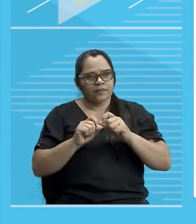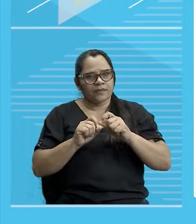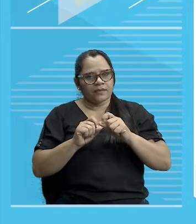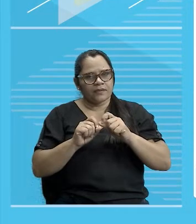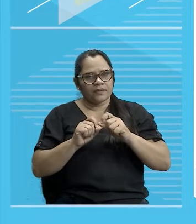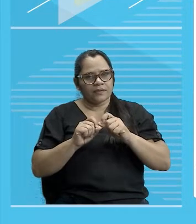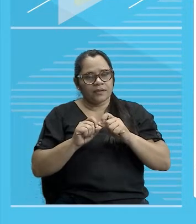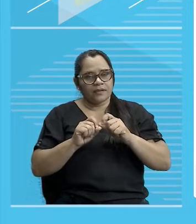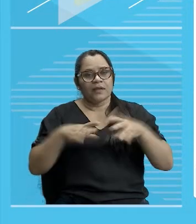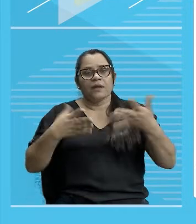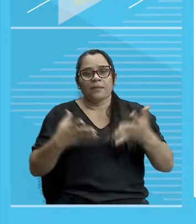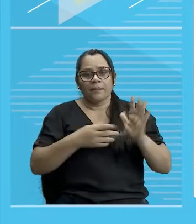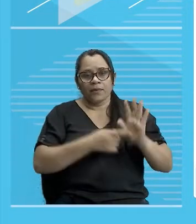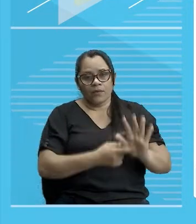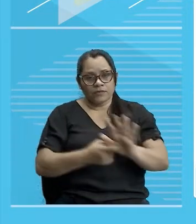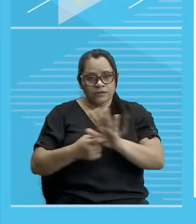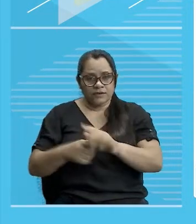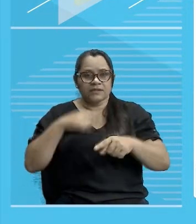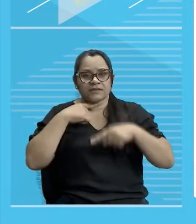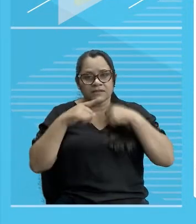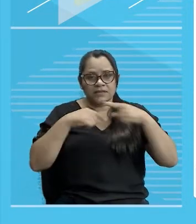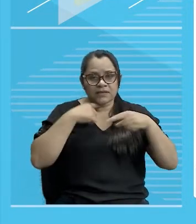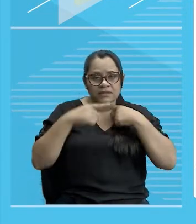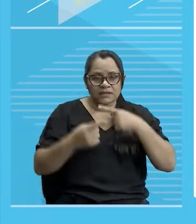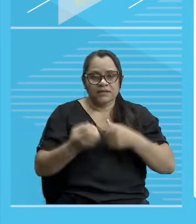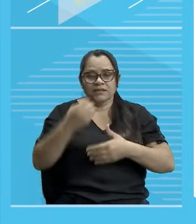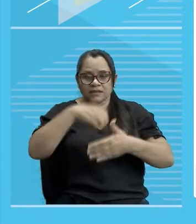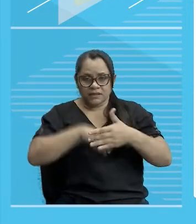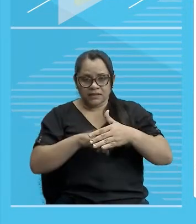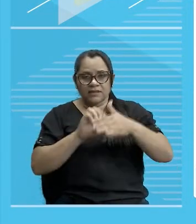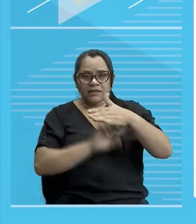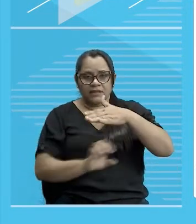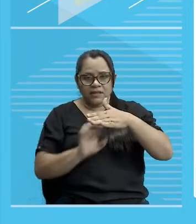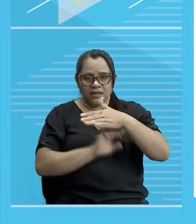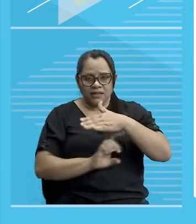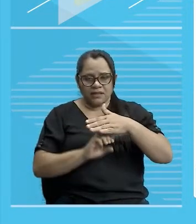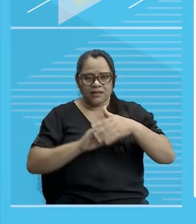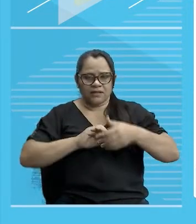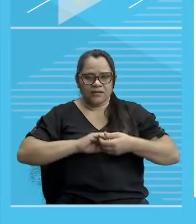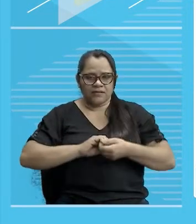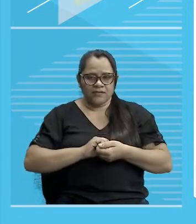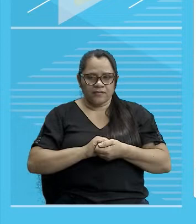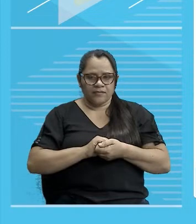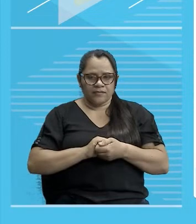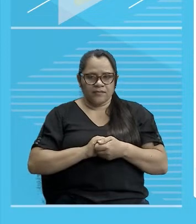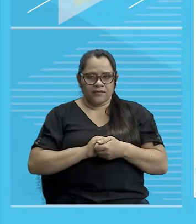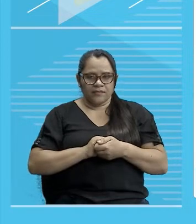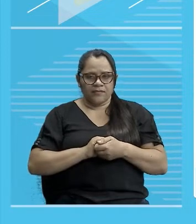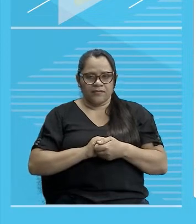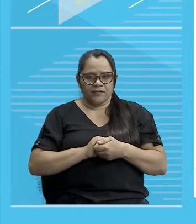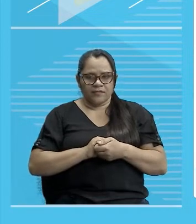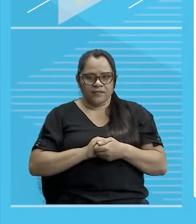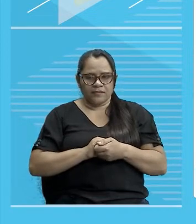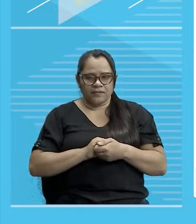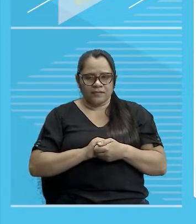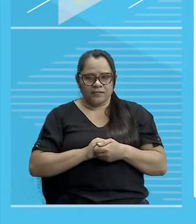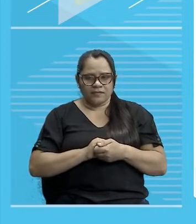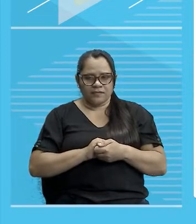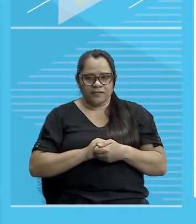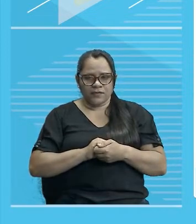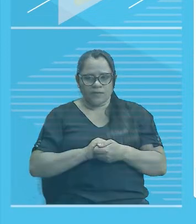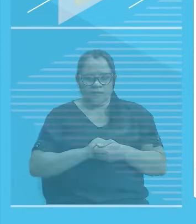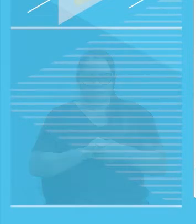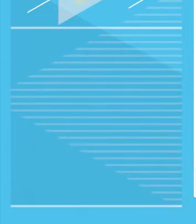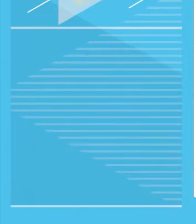trazidos no ambiente externo ele é o nível institucional já o nível intermediário tático procura